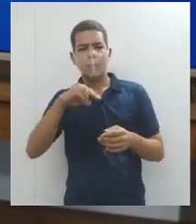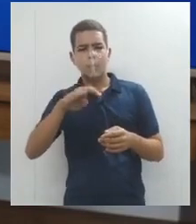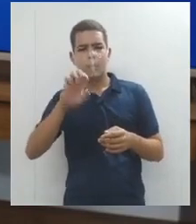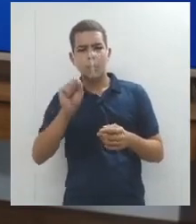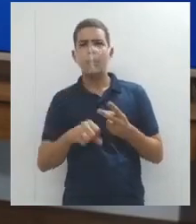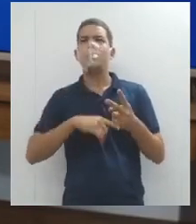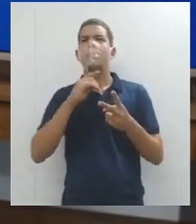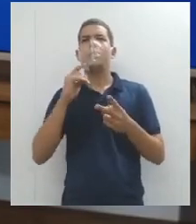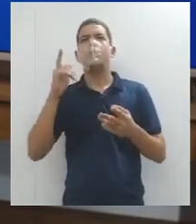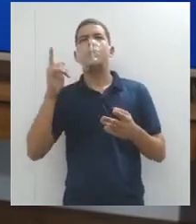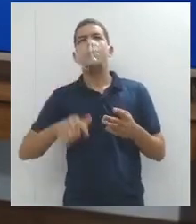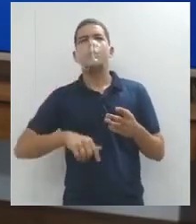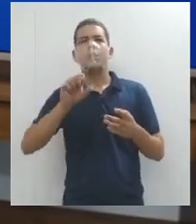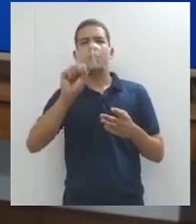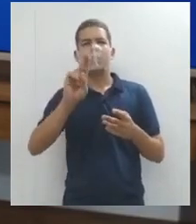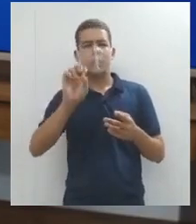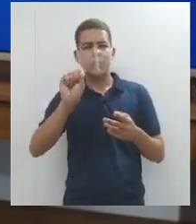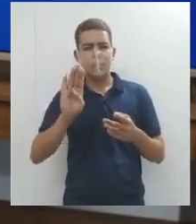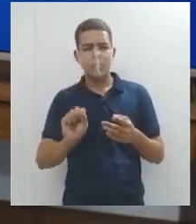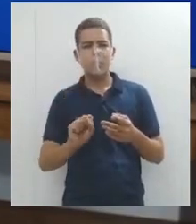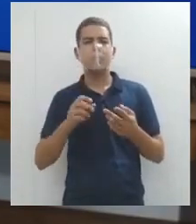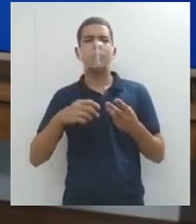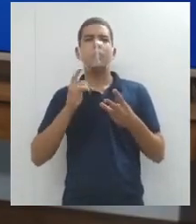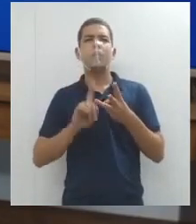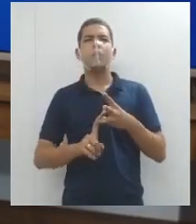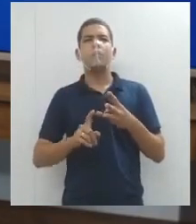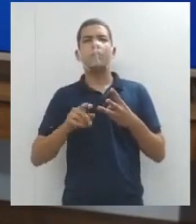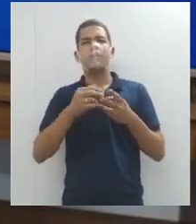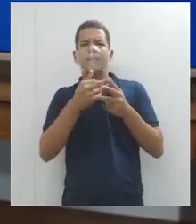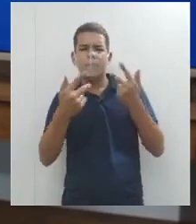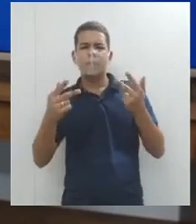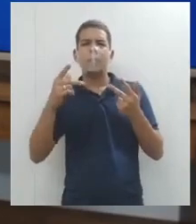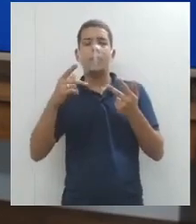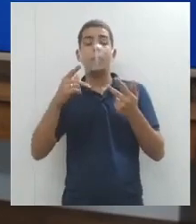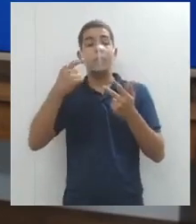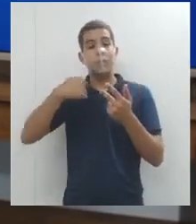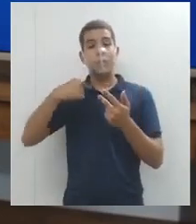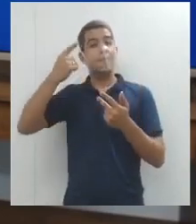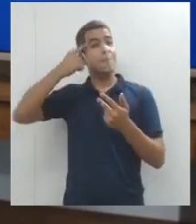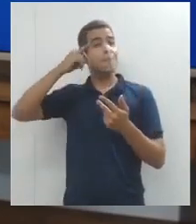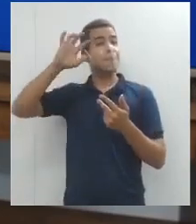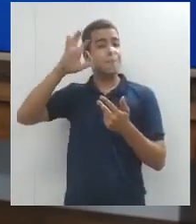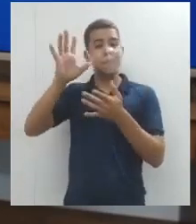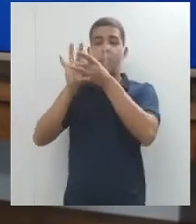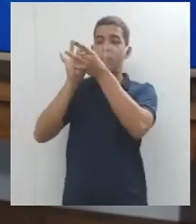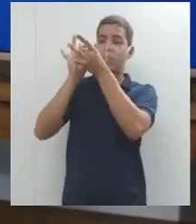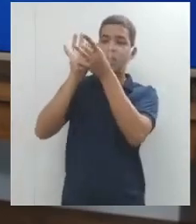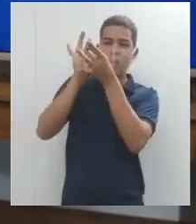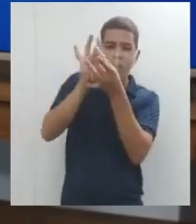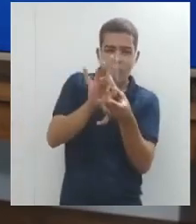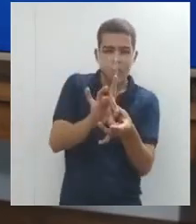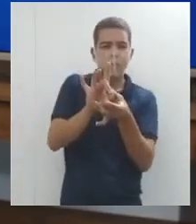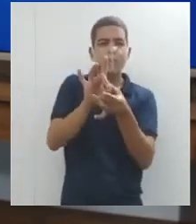relação a substantivo, adjetivo, o contexto determina. O contexto, ele